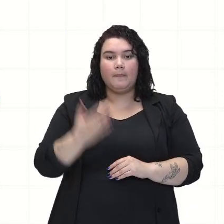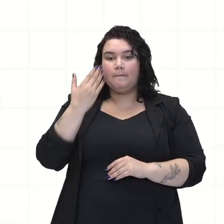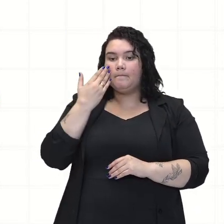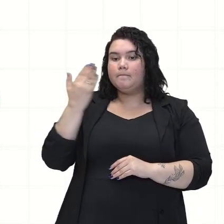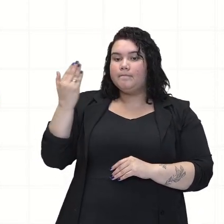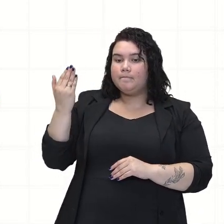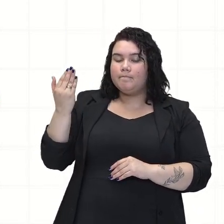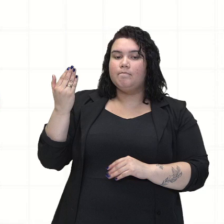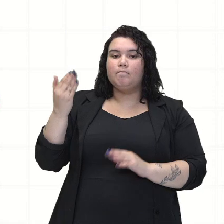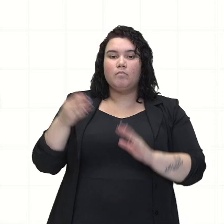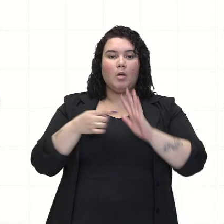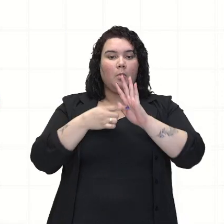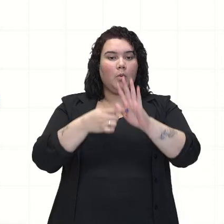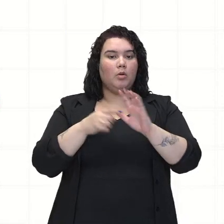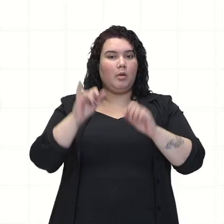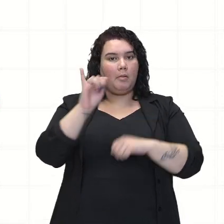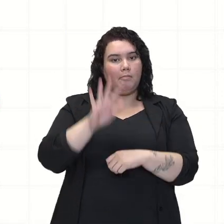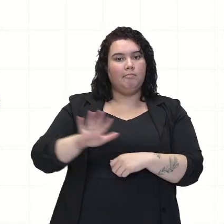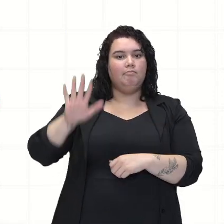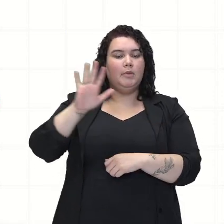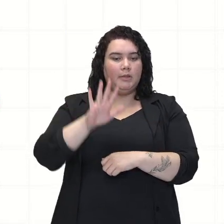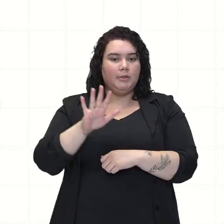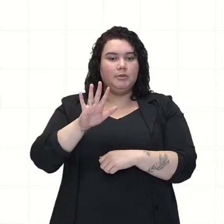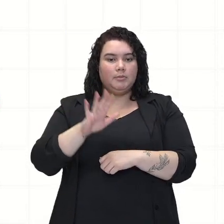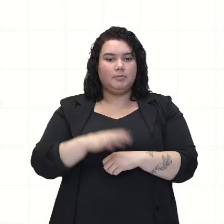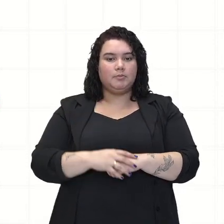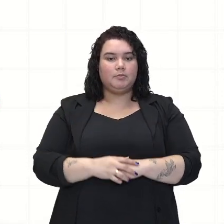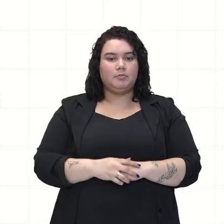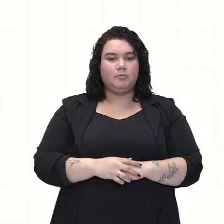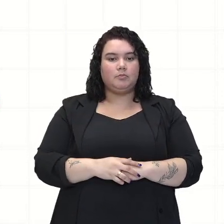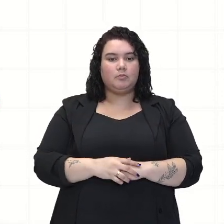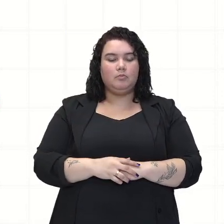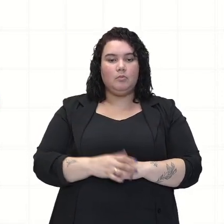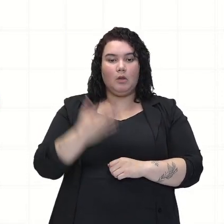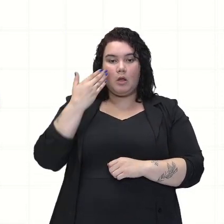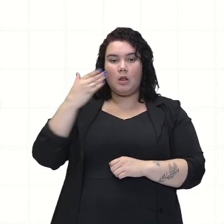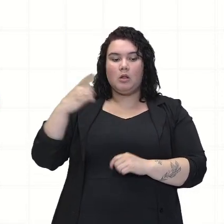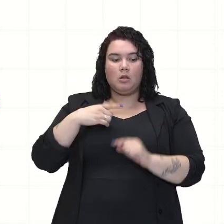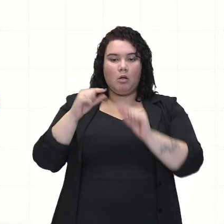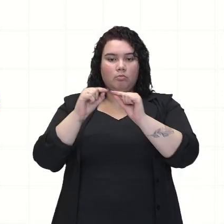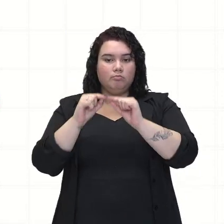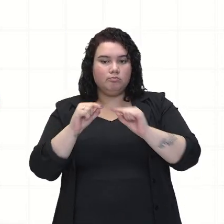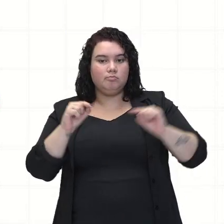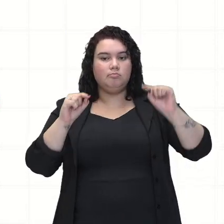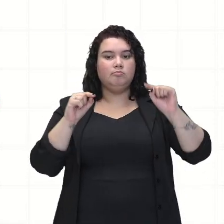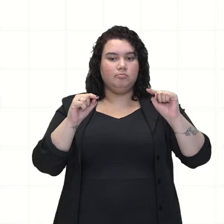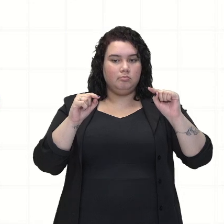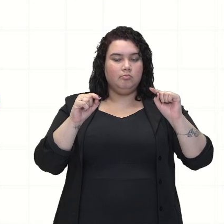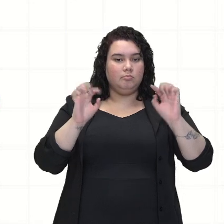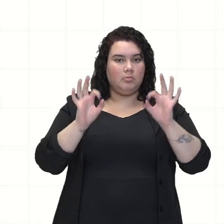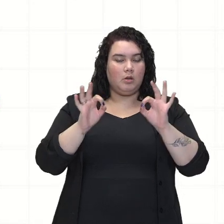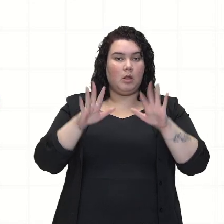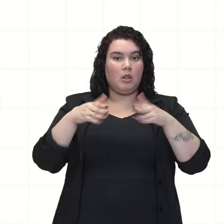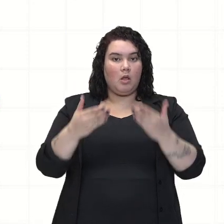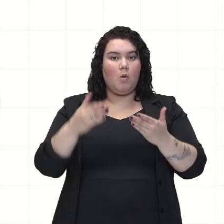vimos aqui, olha só que legal essa imagem. Então, ele vai girar, né? Ó.